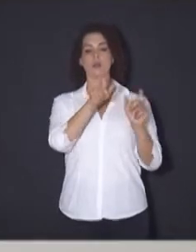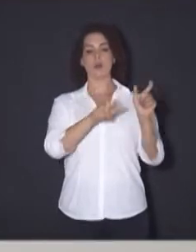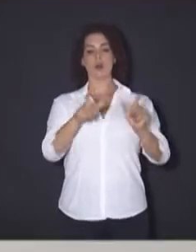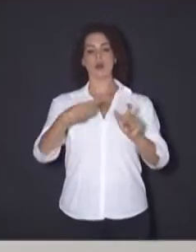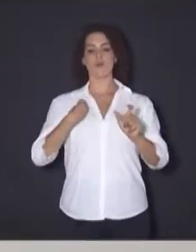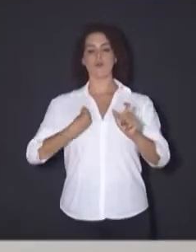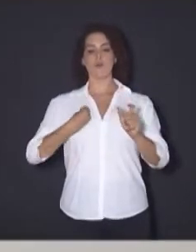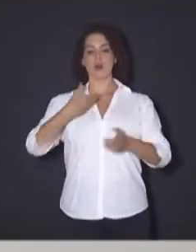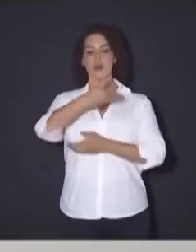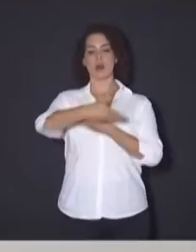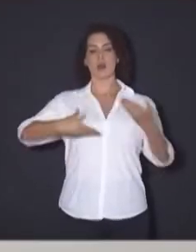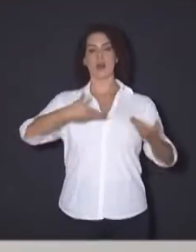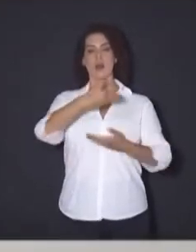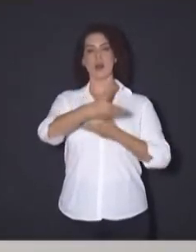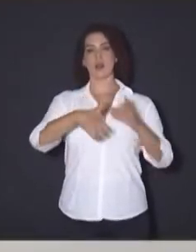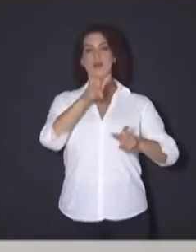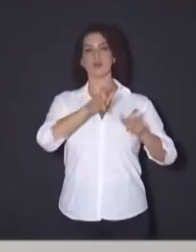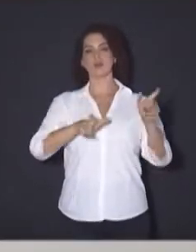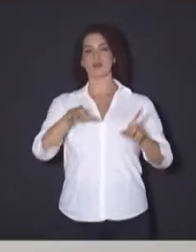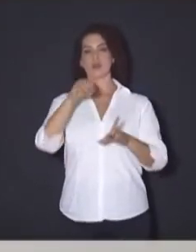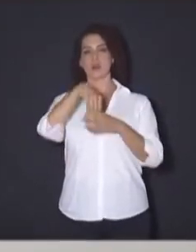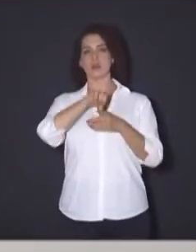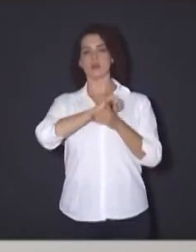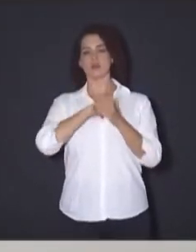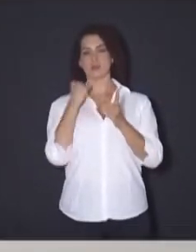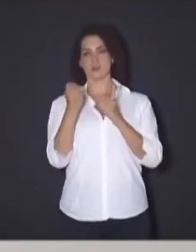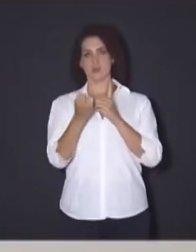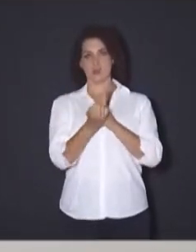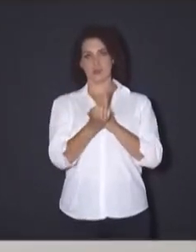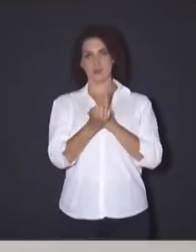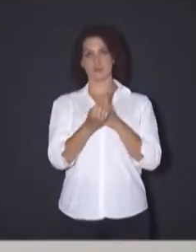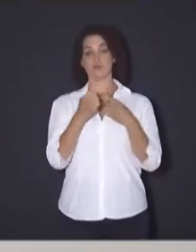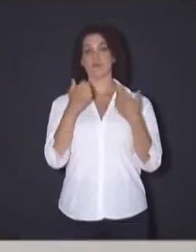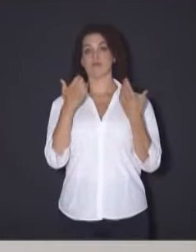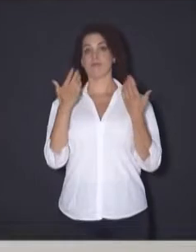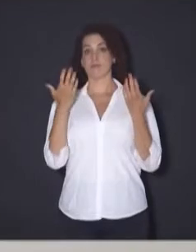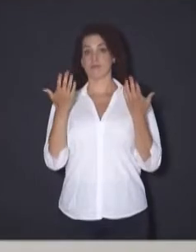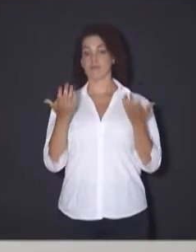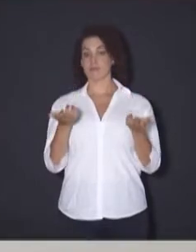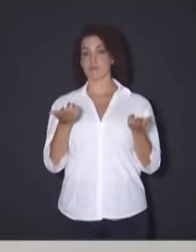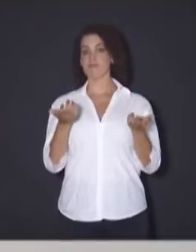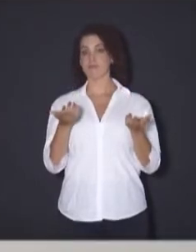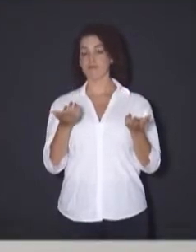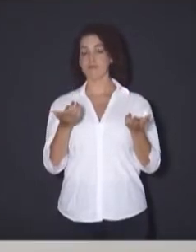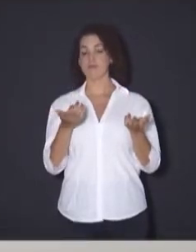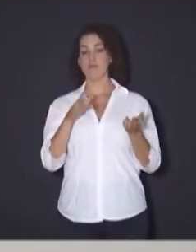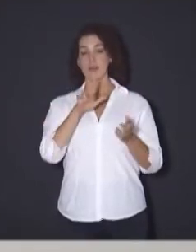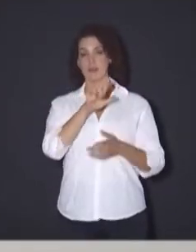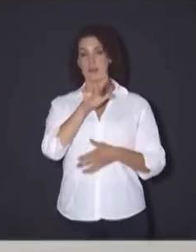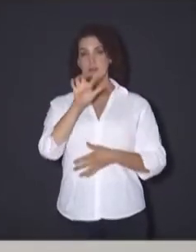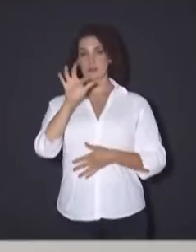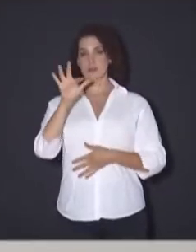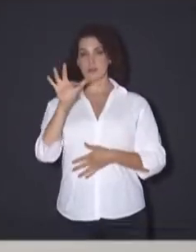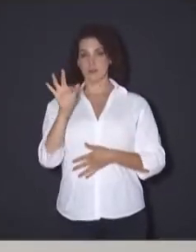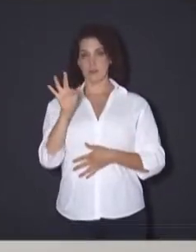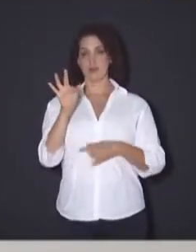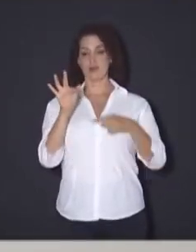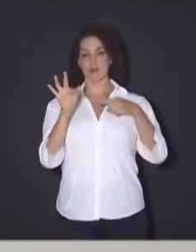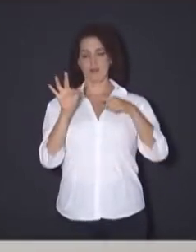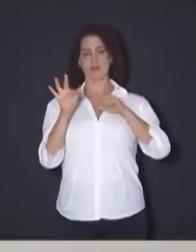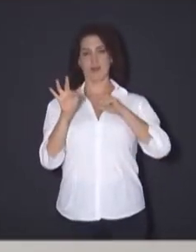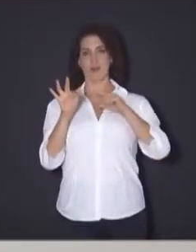diversos atores sociais então nós podemos ver que lauro de freitas isso tem um